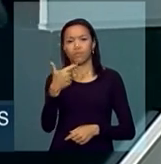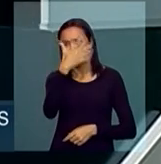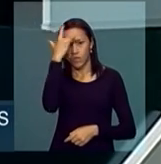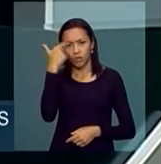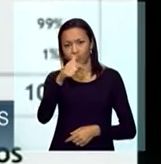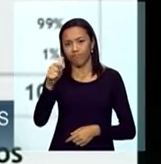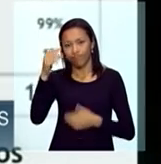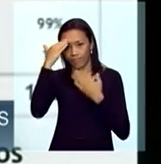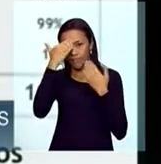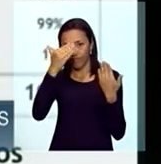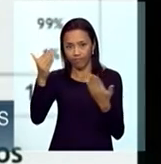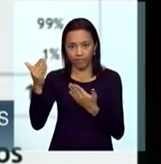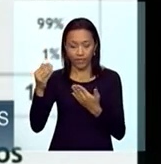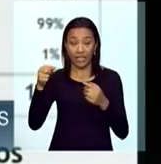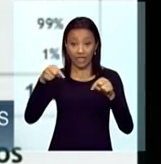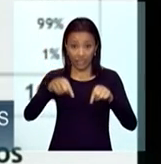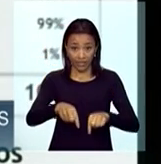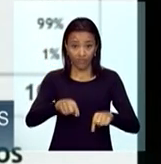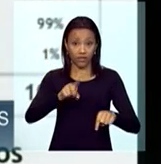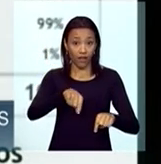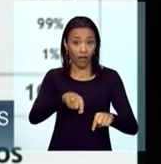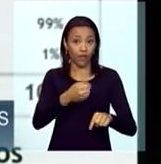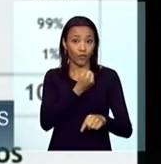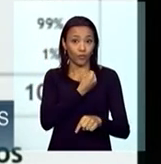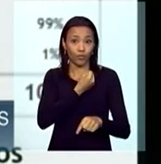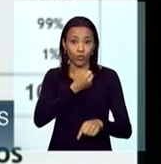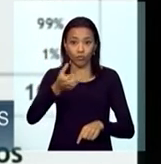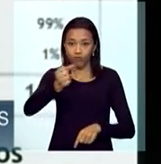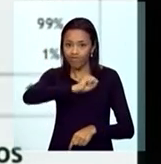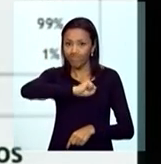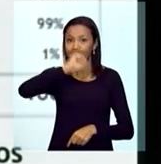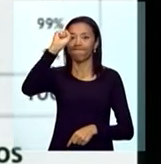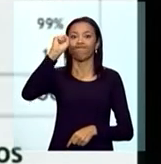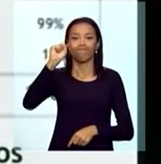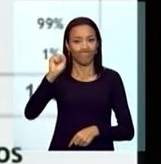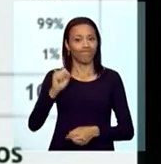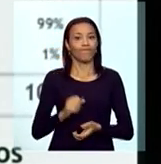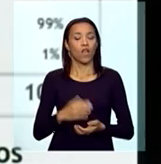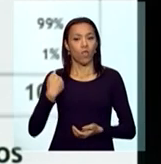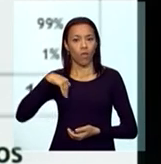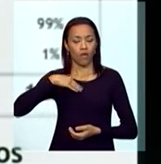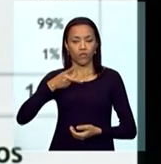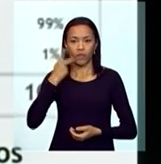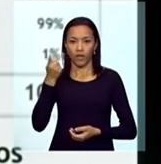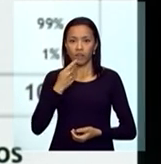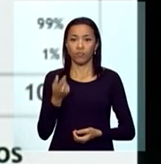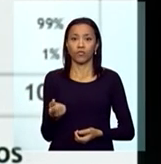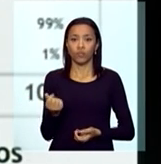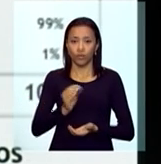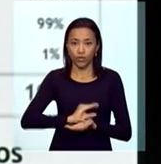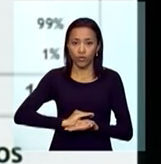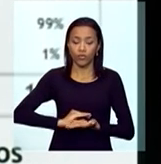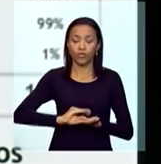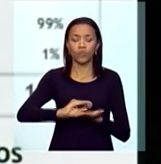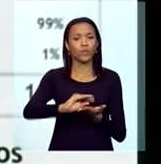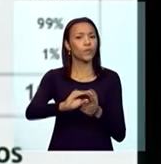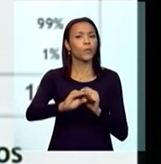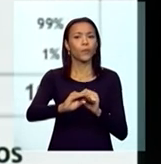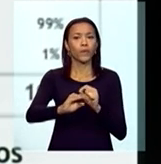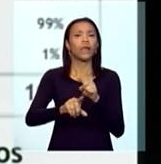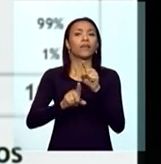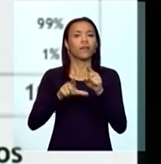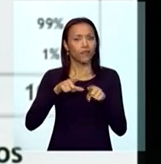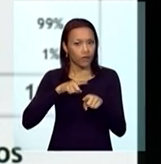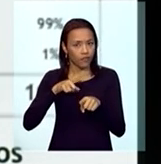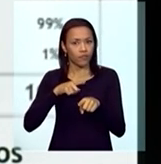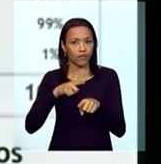isso aqui é um número recorde também. Nós estamos anunciando recursos que tem, evidentemente,